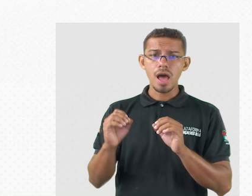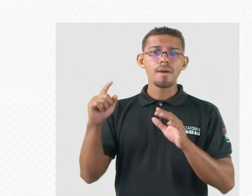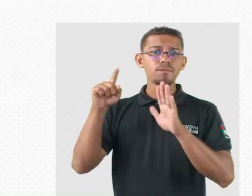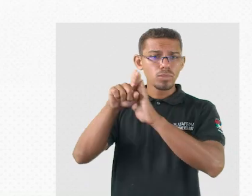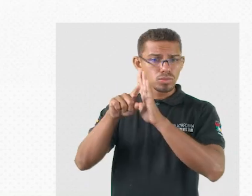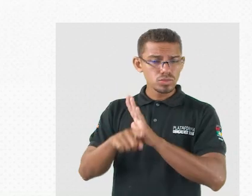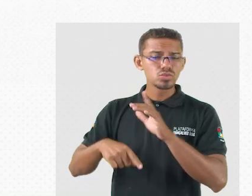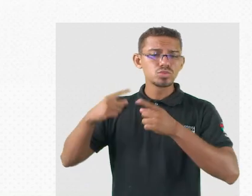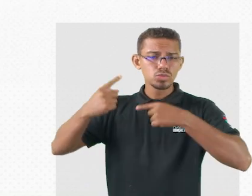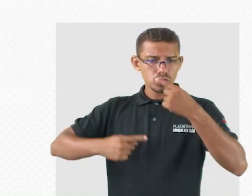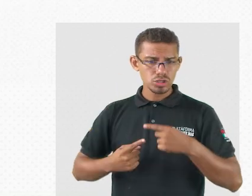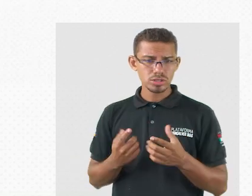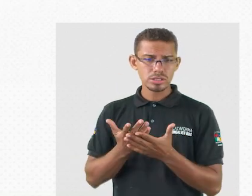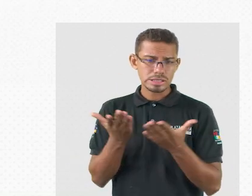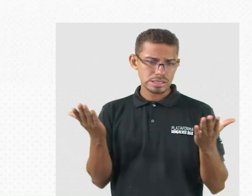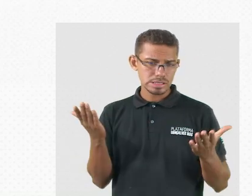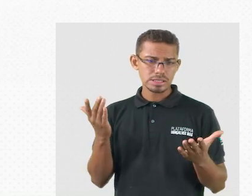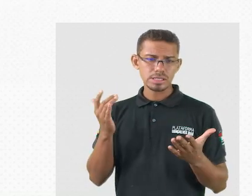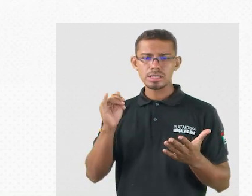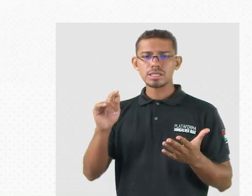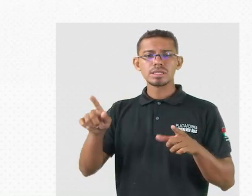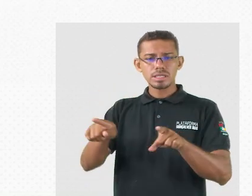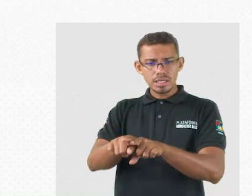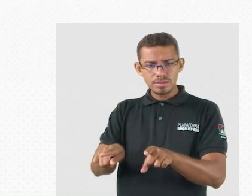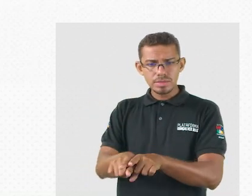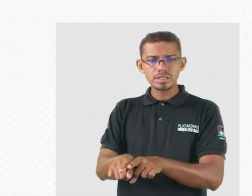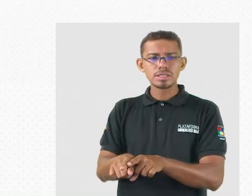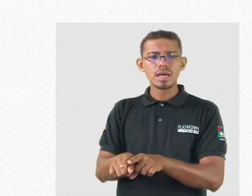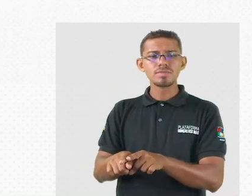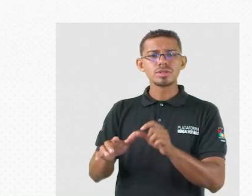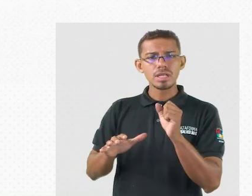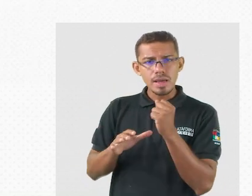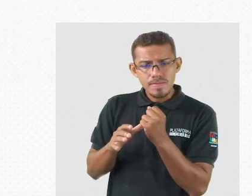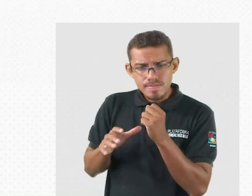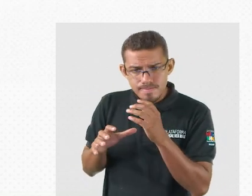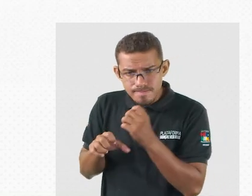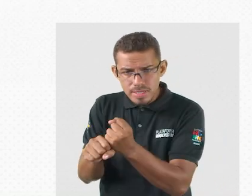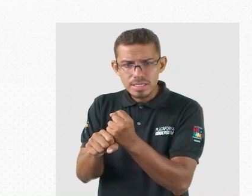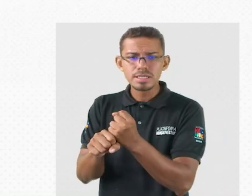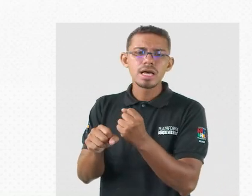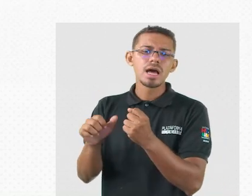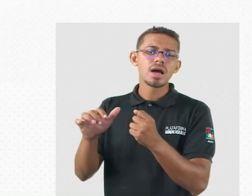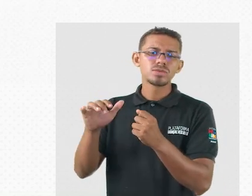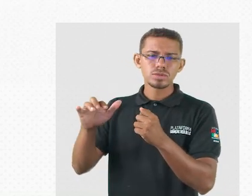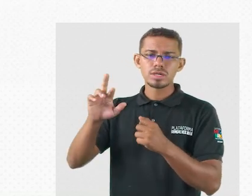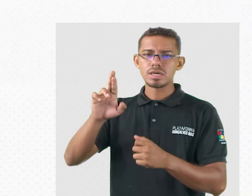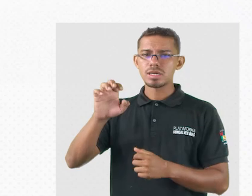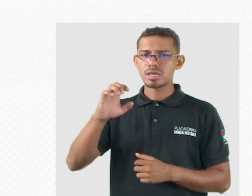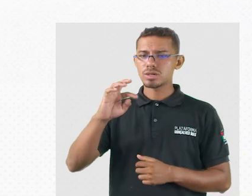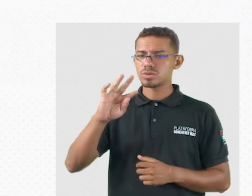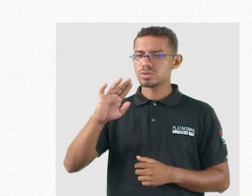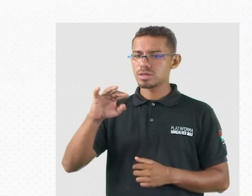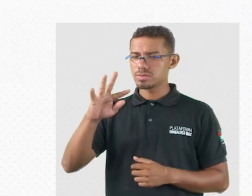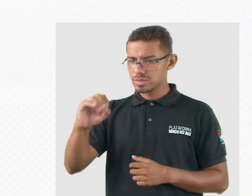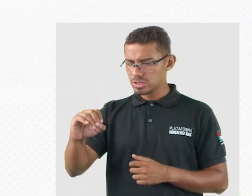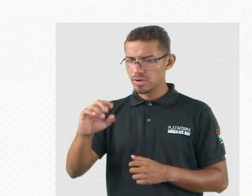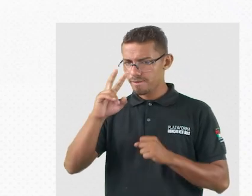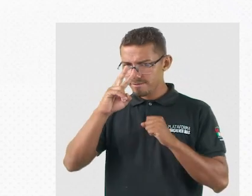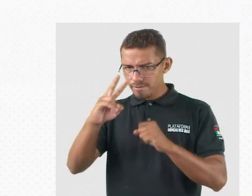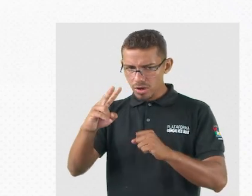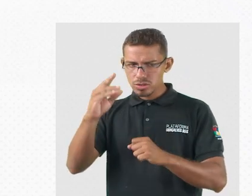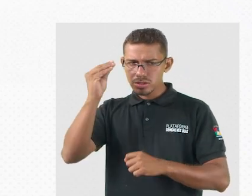políticas, né, que ela também estava muito presa a um recrutamento forçado, já que você